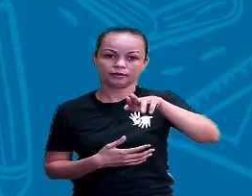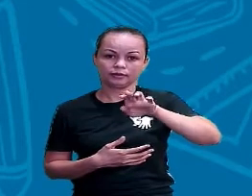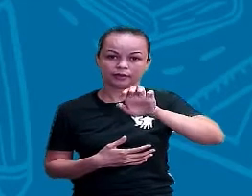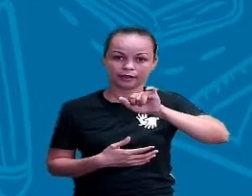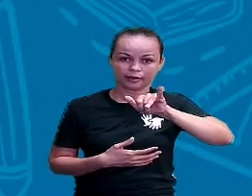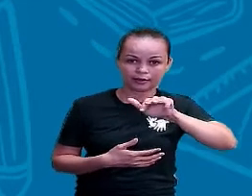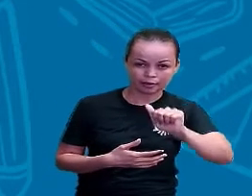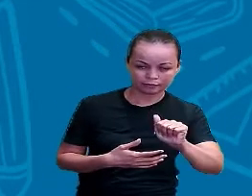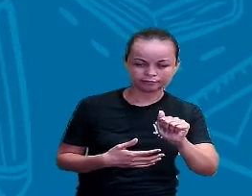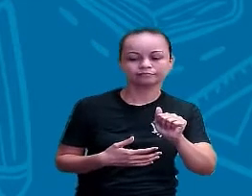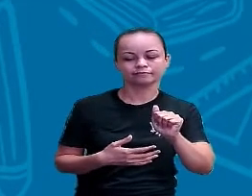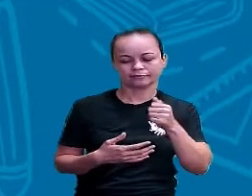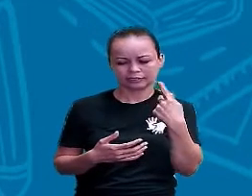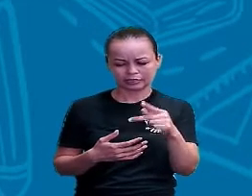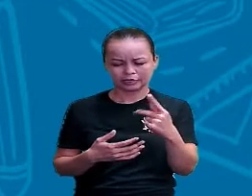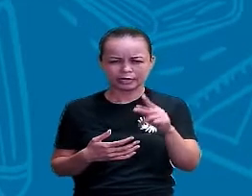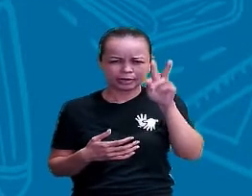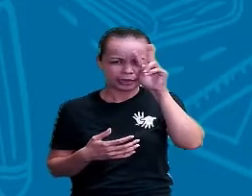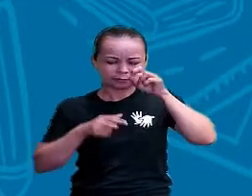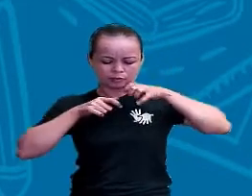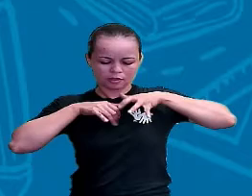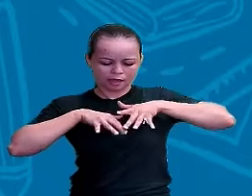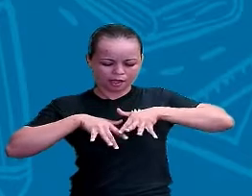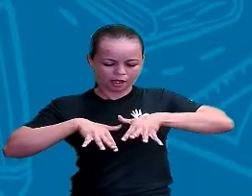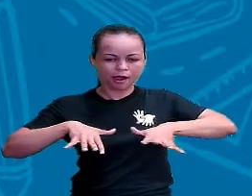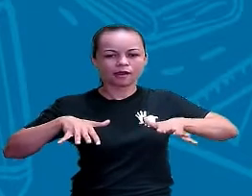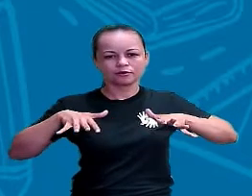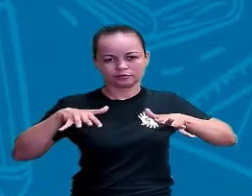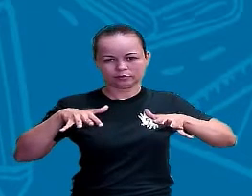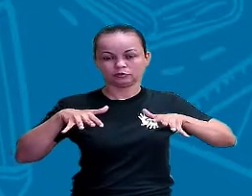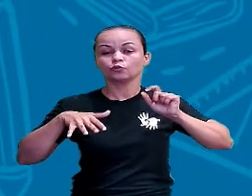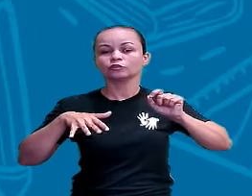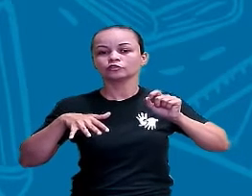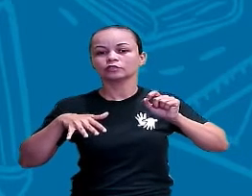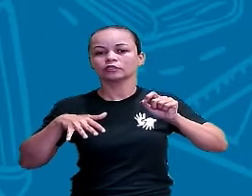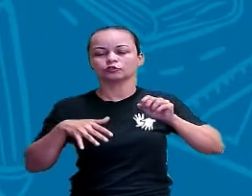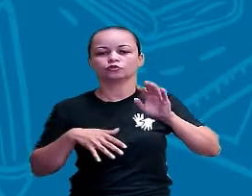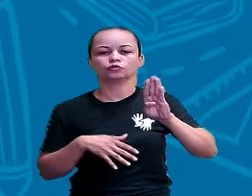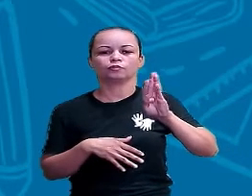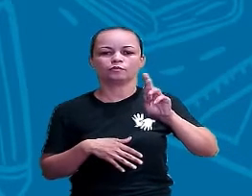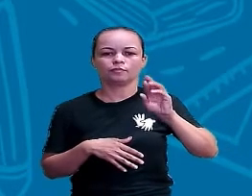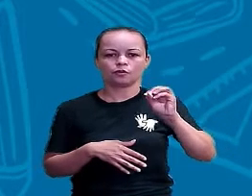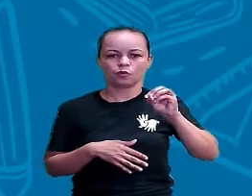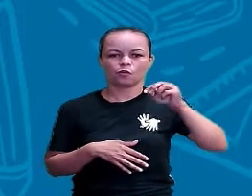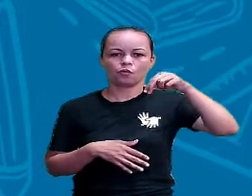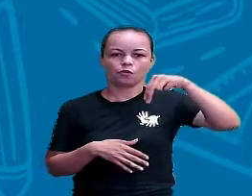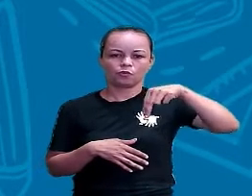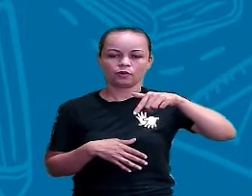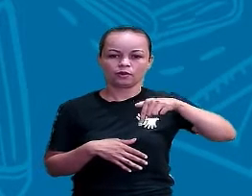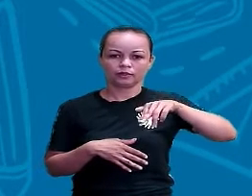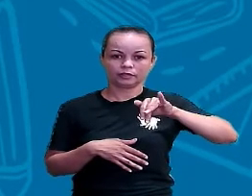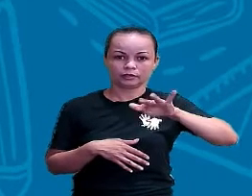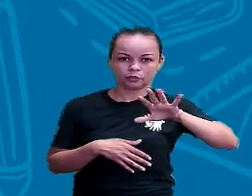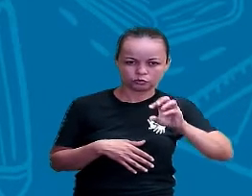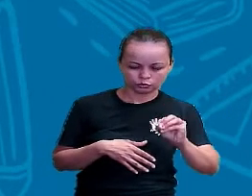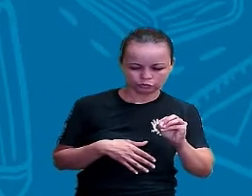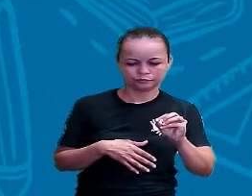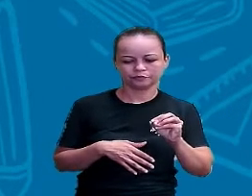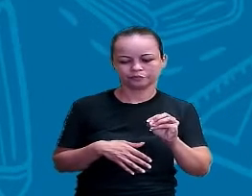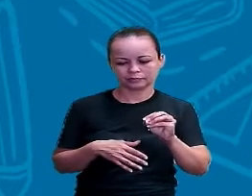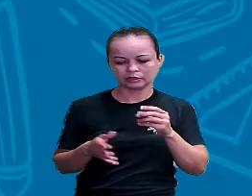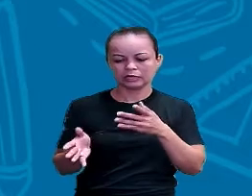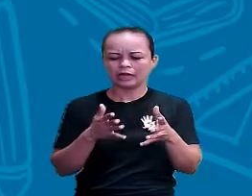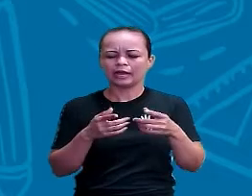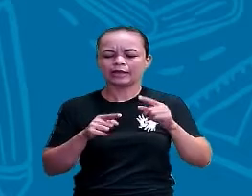traqueia, né? Lembrem que eu falei que ela se ramifica nos brônquios, não é isso? E dos brônquios chega